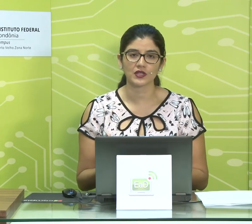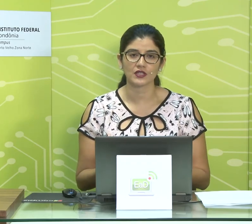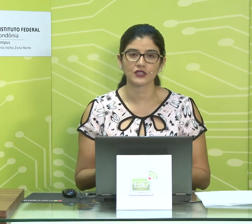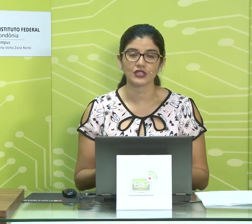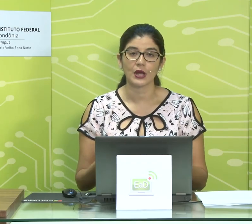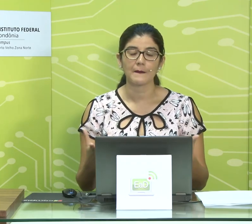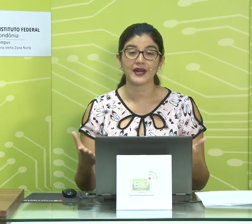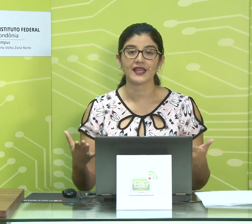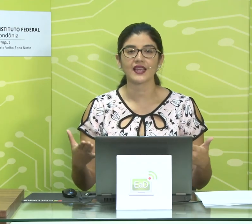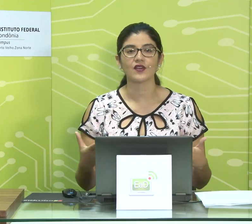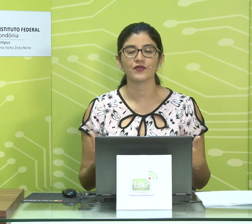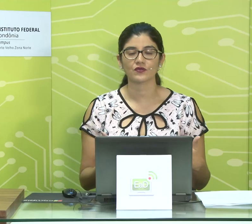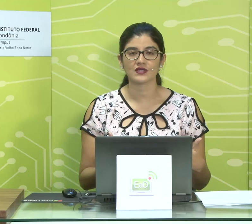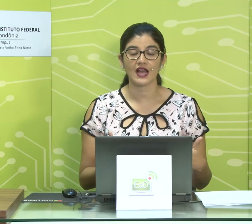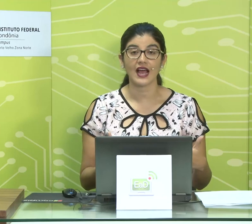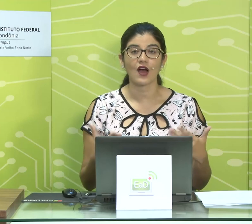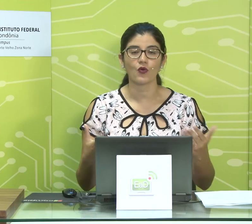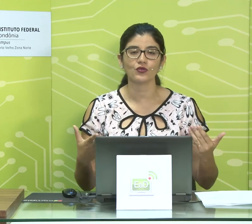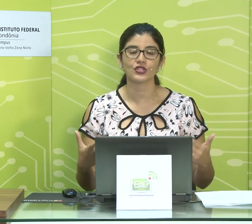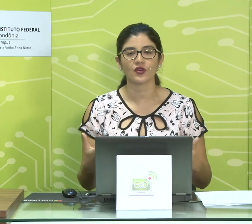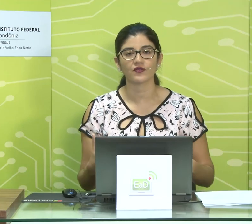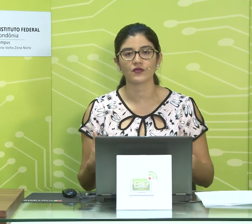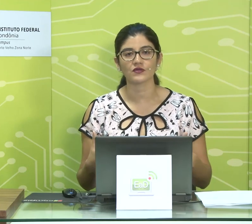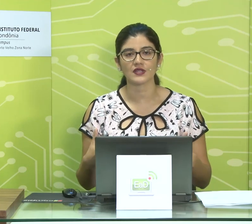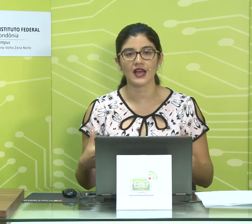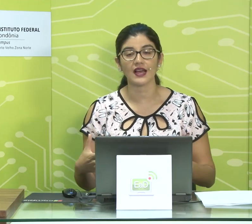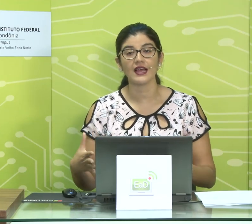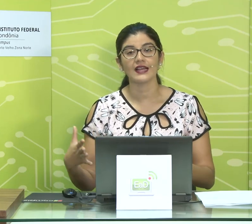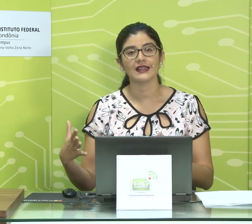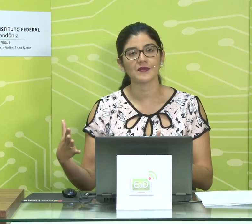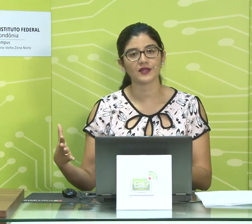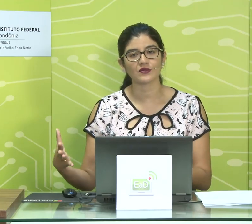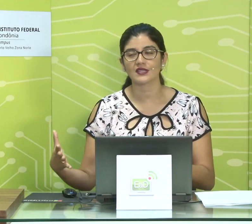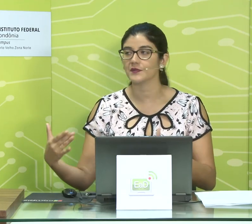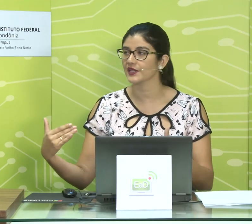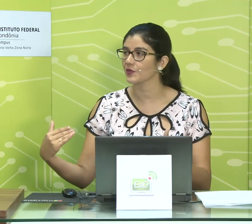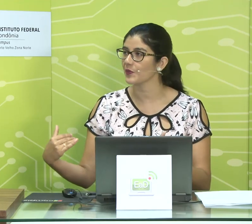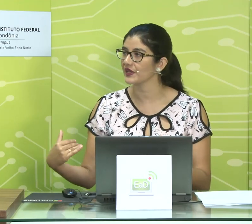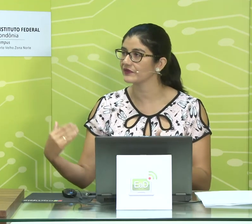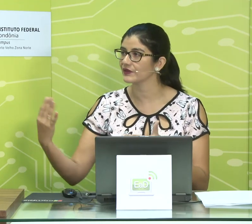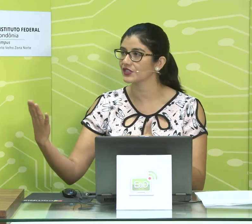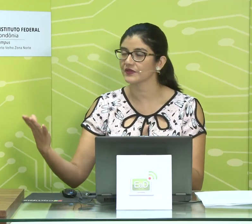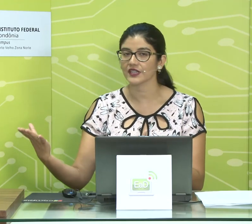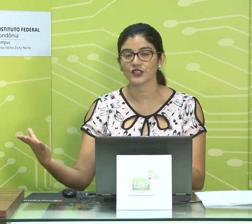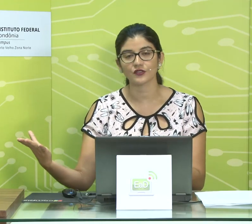muito importante. Para que eu vou usar? Aonde que eu vou usar? Lembrando sempre